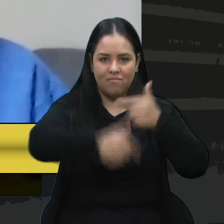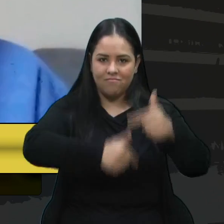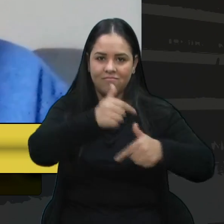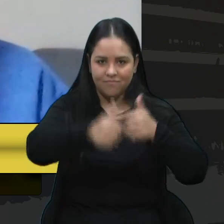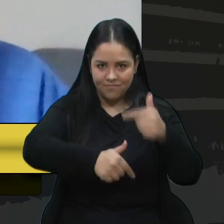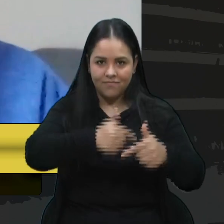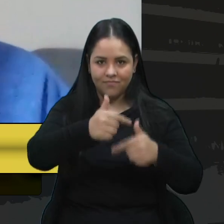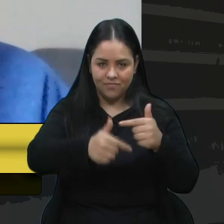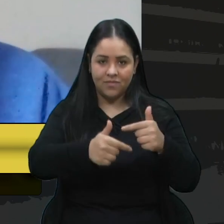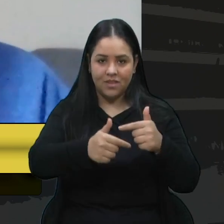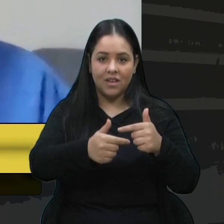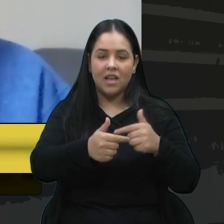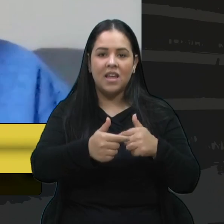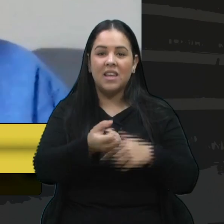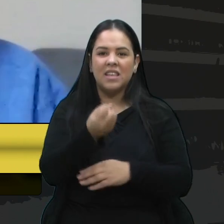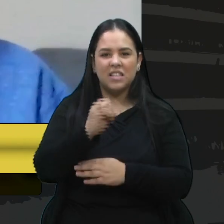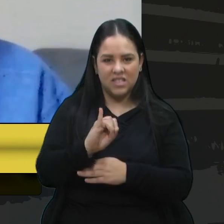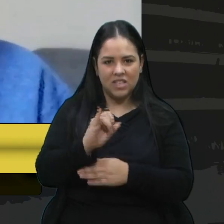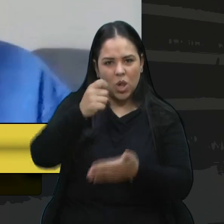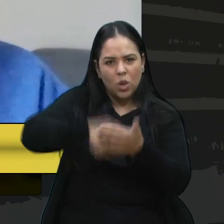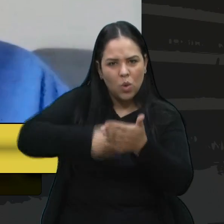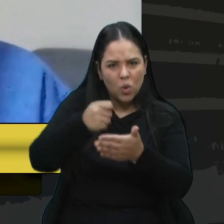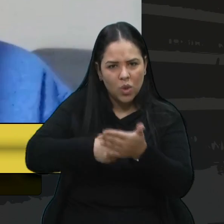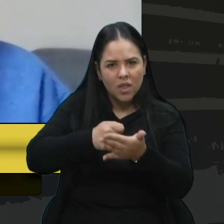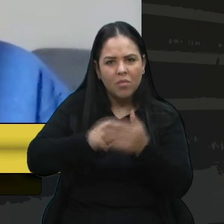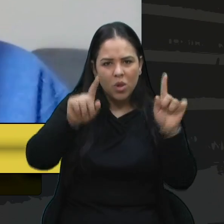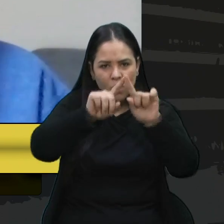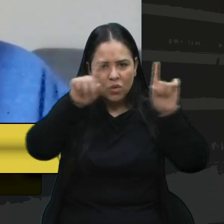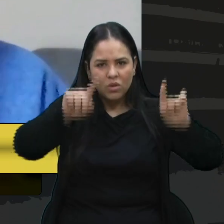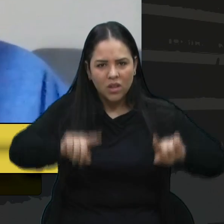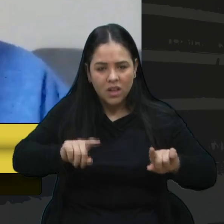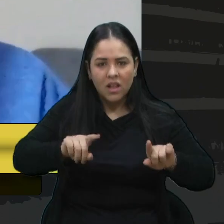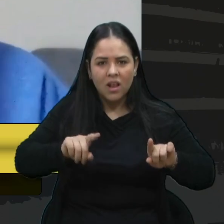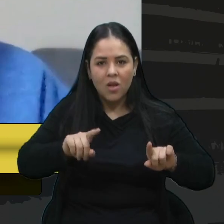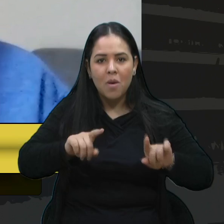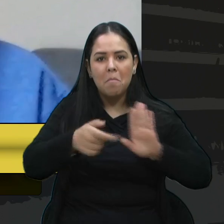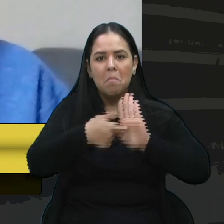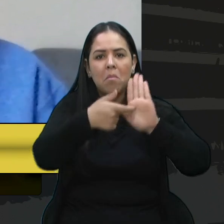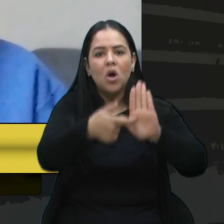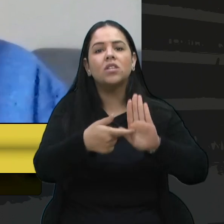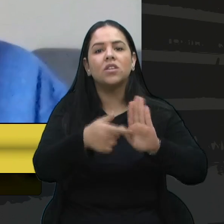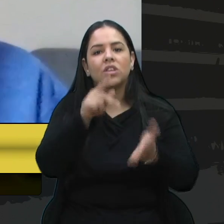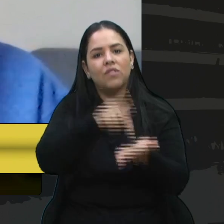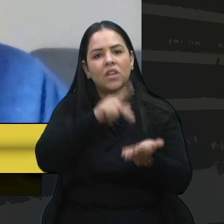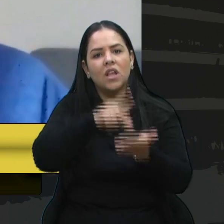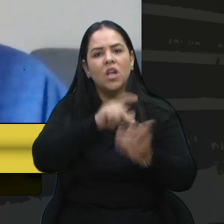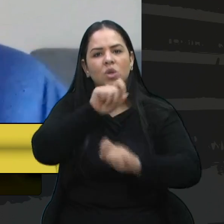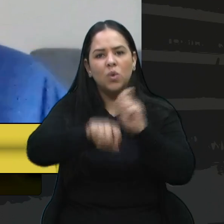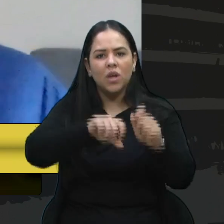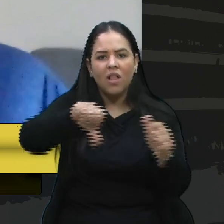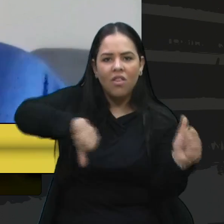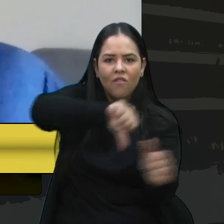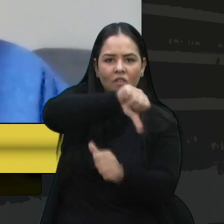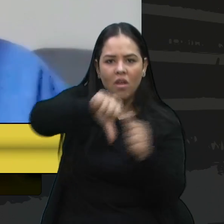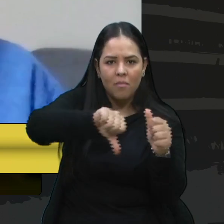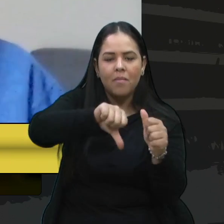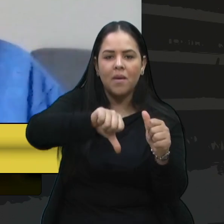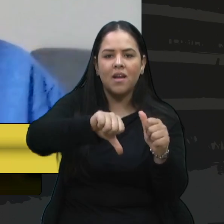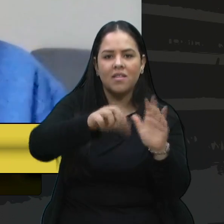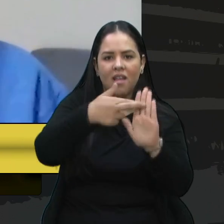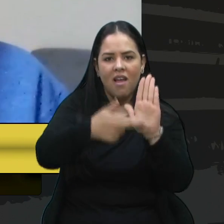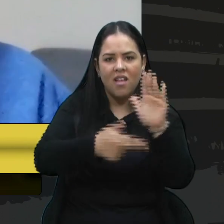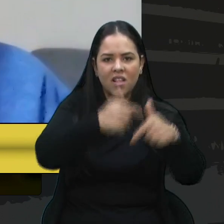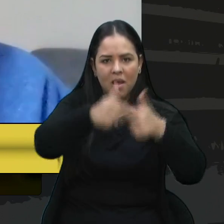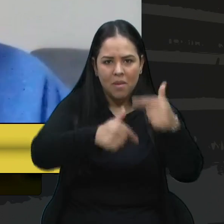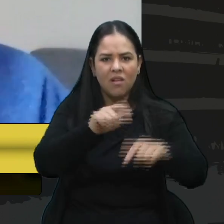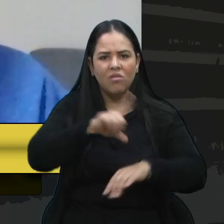fato defende o trabalhador, traga aqui respostas verdadeiras do que a reforma trabalhista teve de bom. E fale